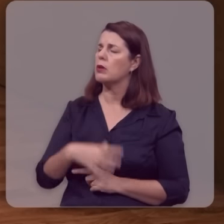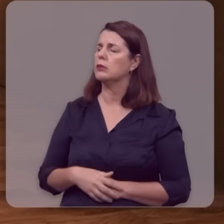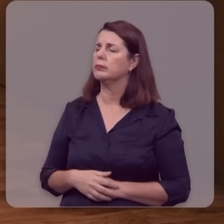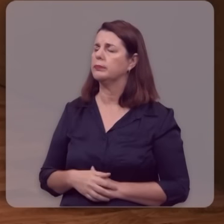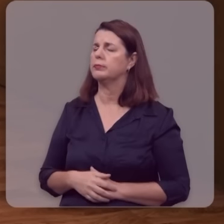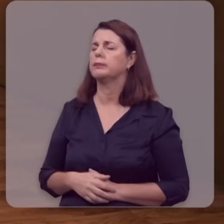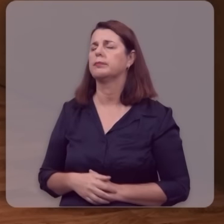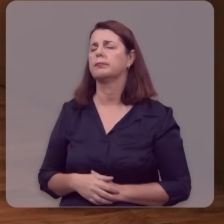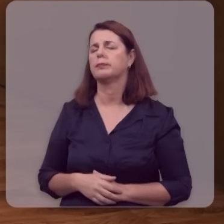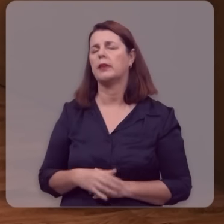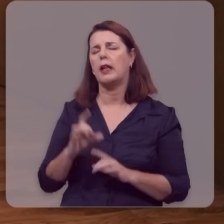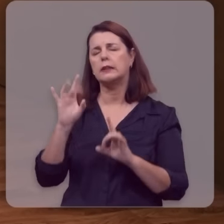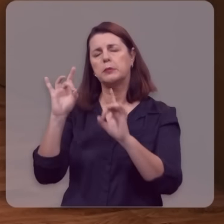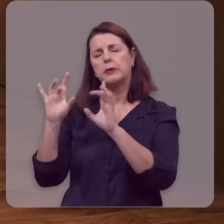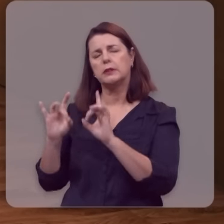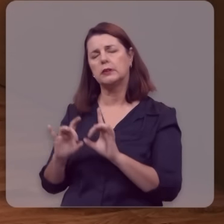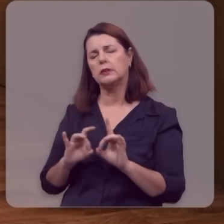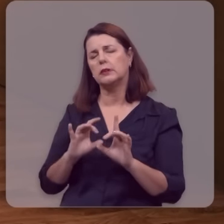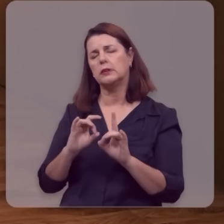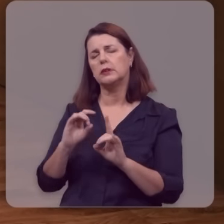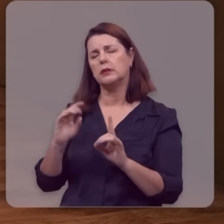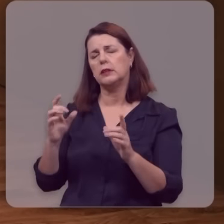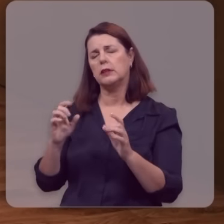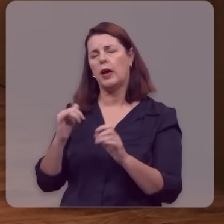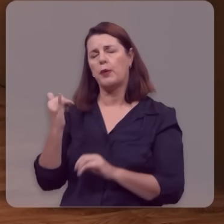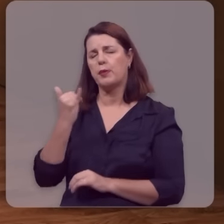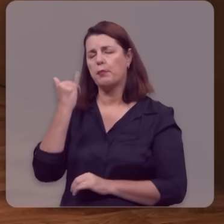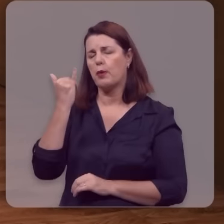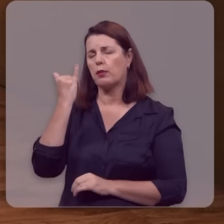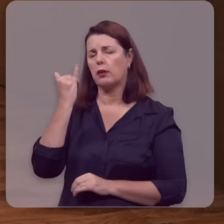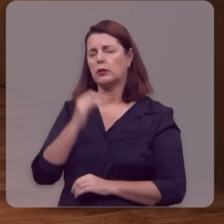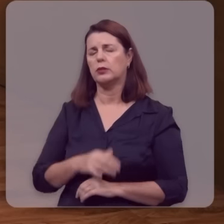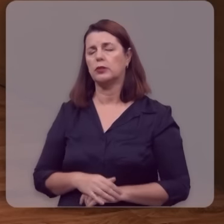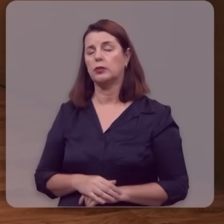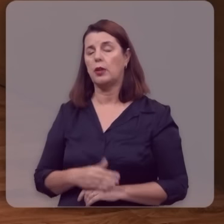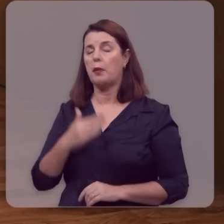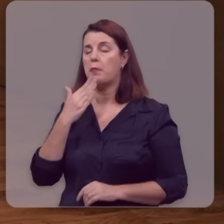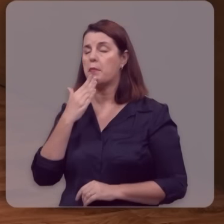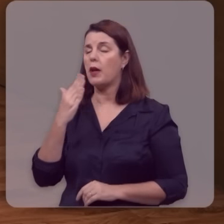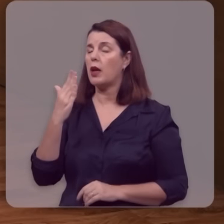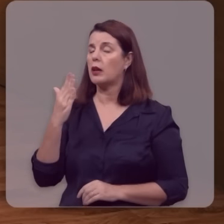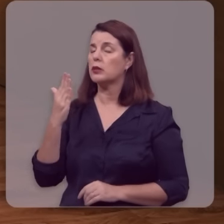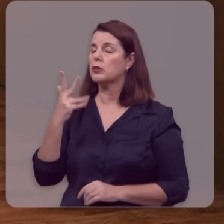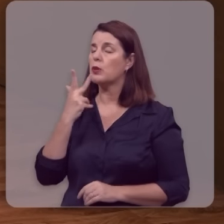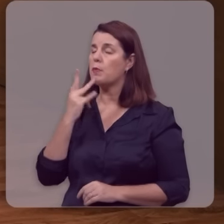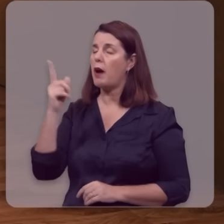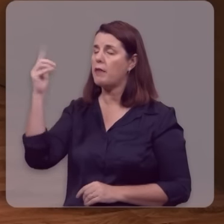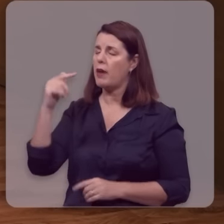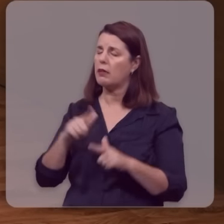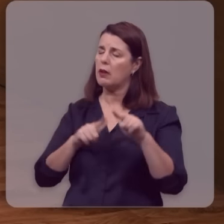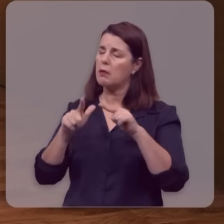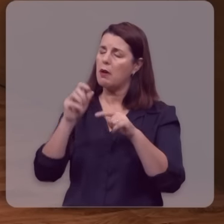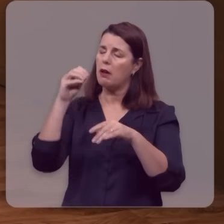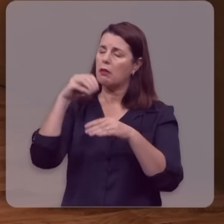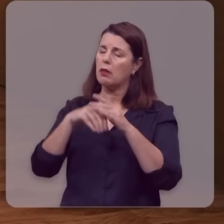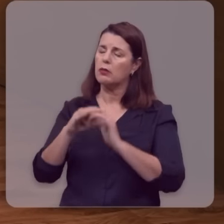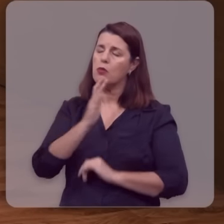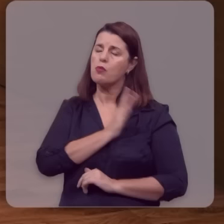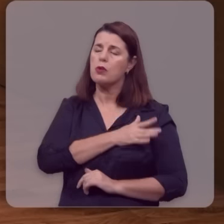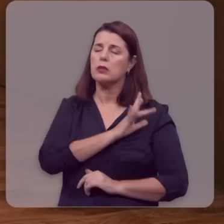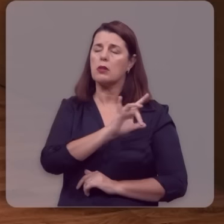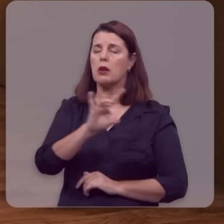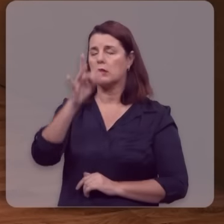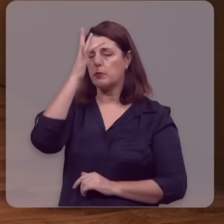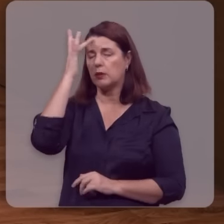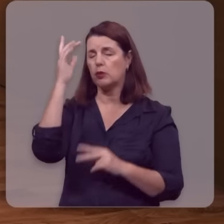boa tão preciosa Tão rica e eu te peço pai que tu apliques Esta palavra oo coração